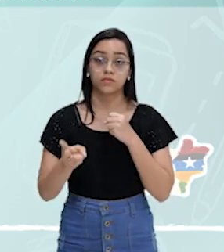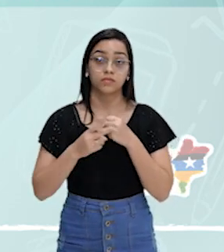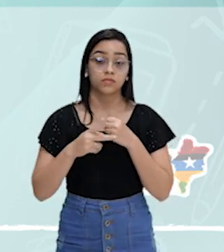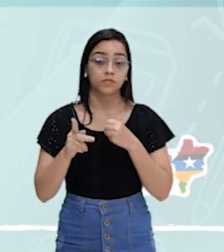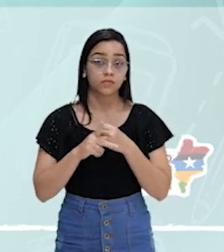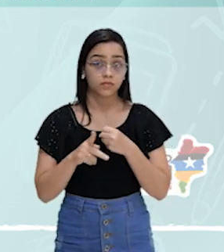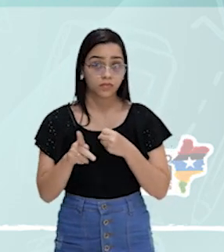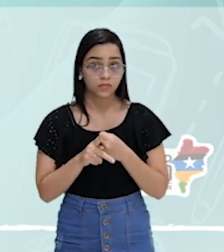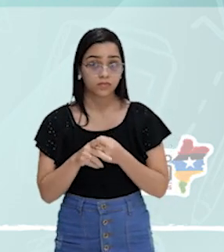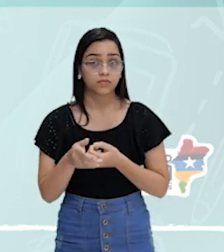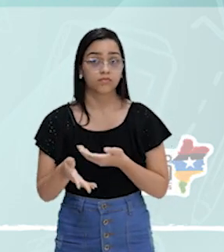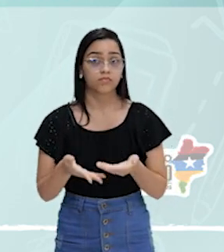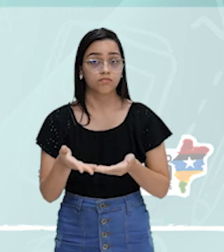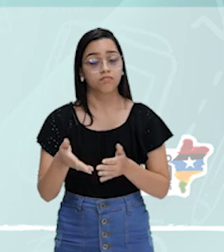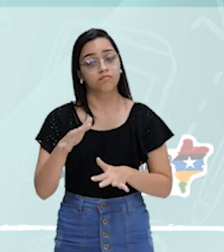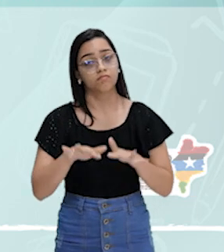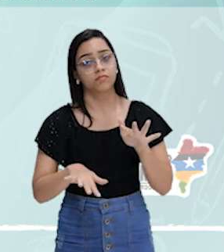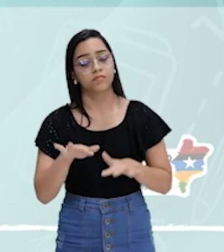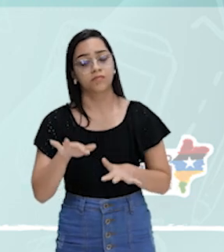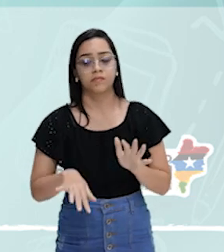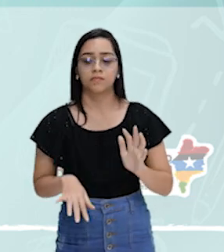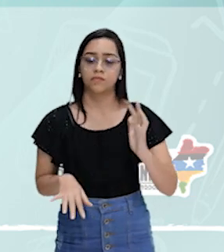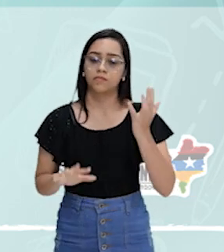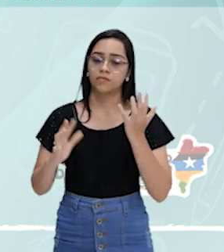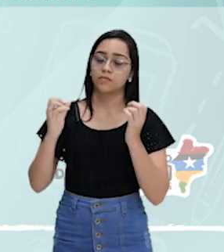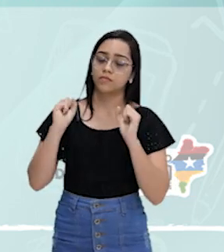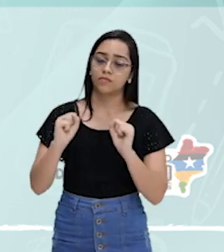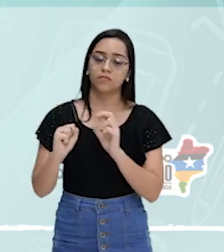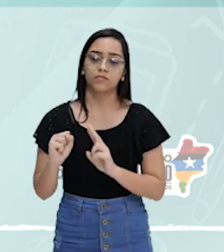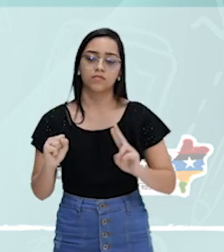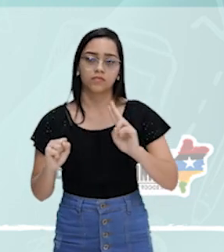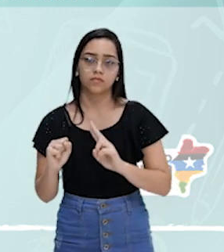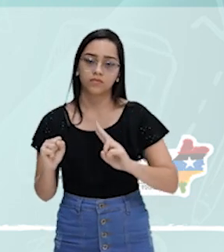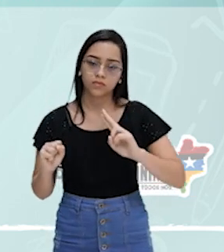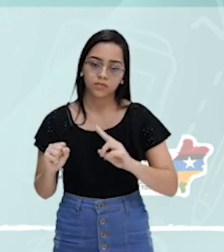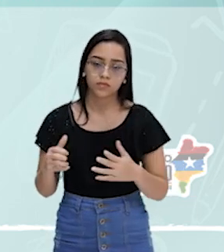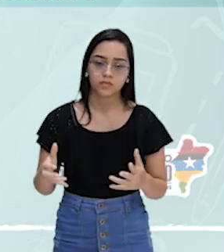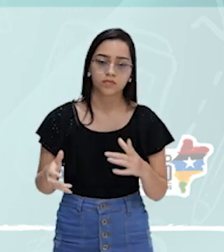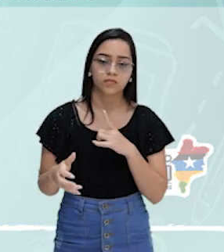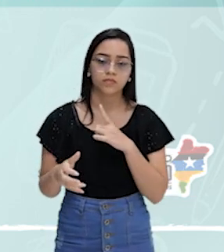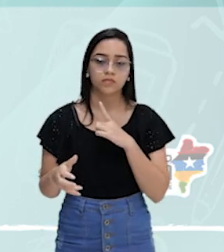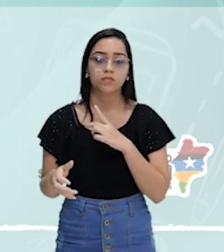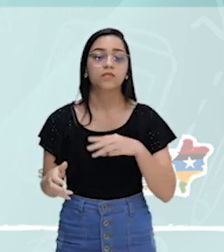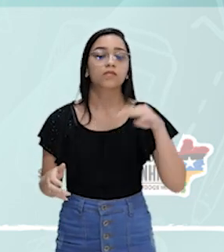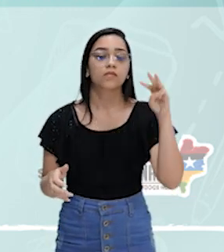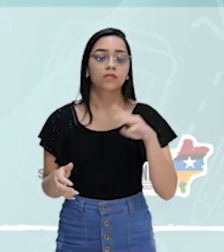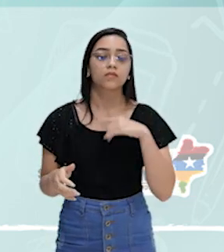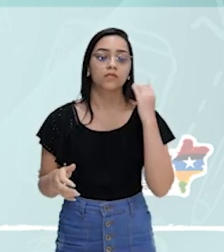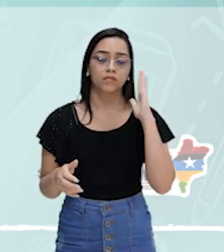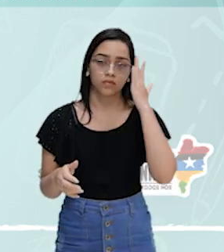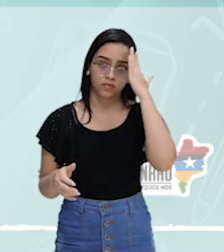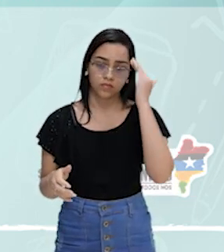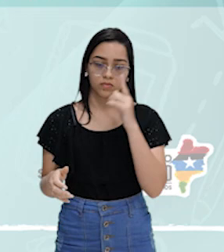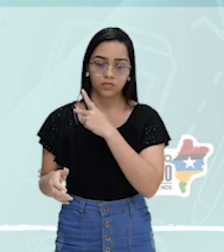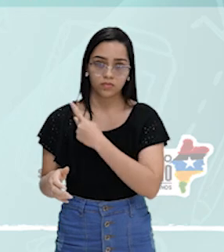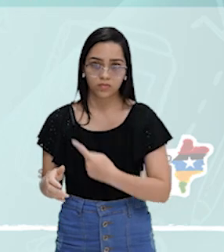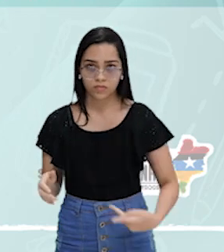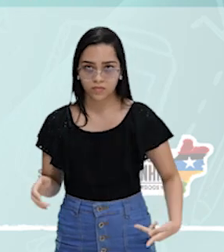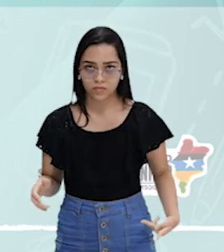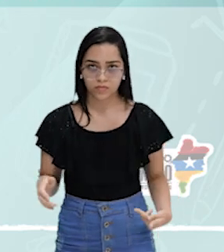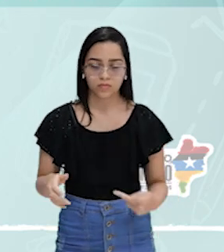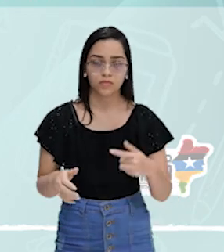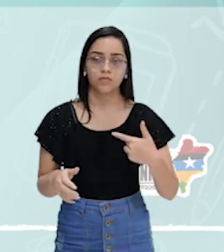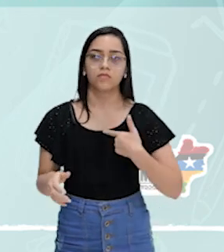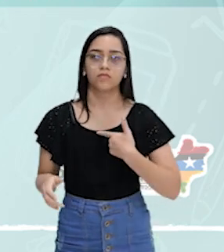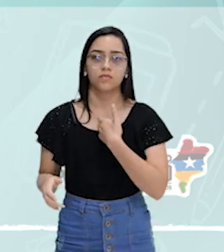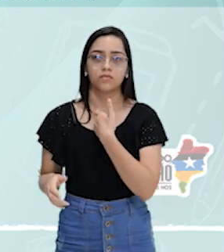tratamento, depende da situação para ser usado, né? Vossa Excelência, no caso é o quem, nós já sabemos que é o presidente da República,